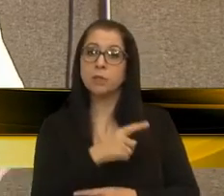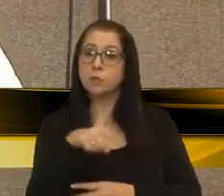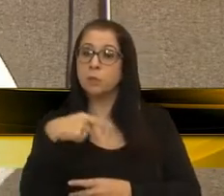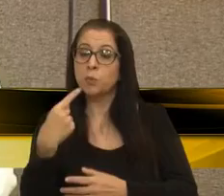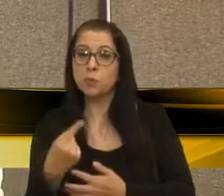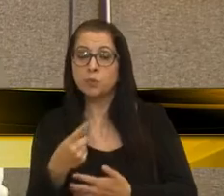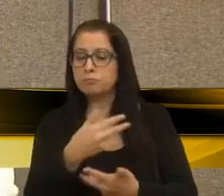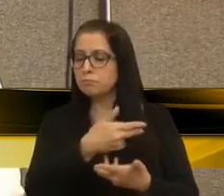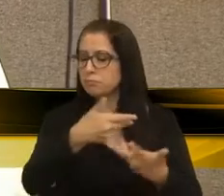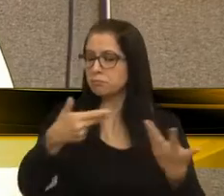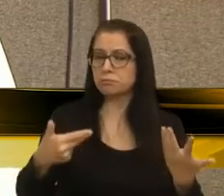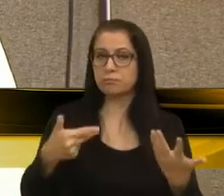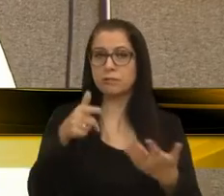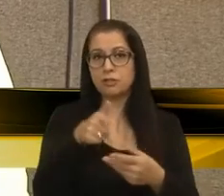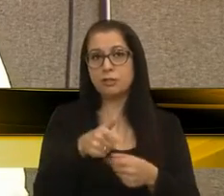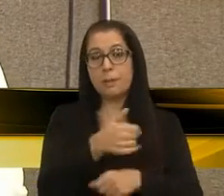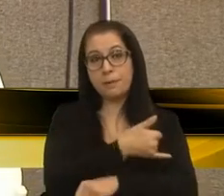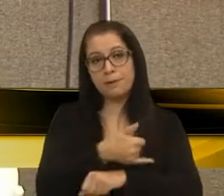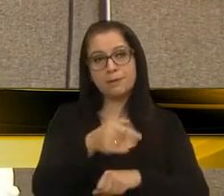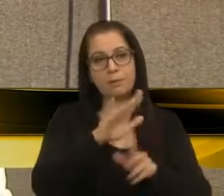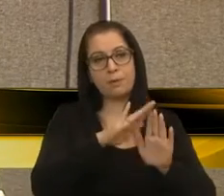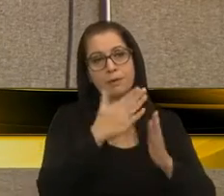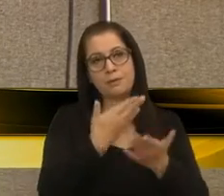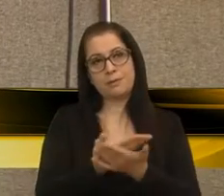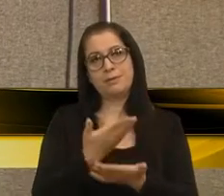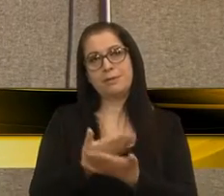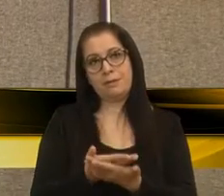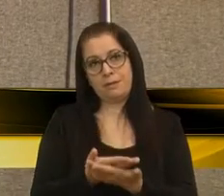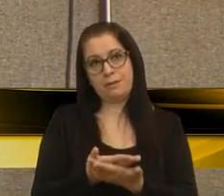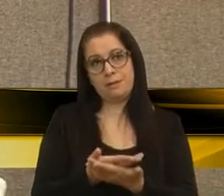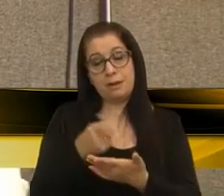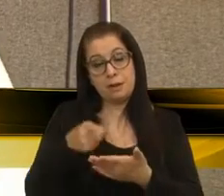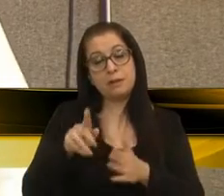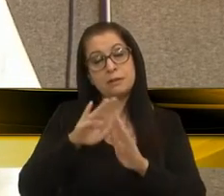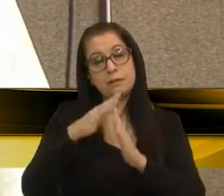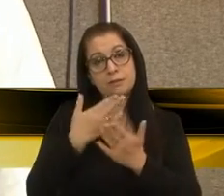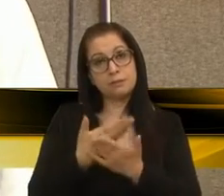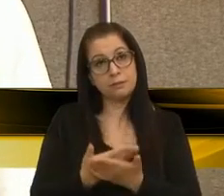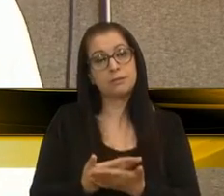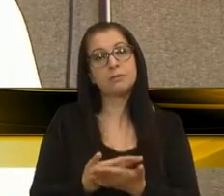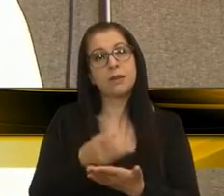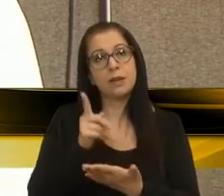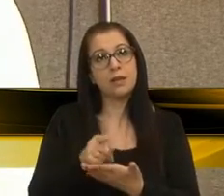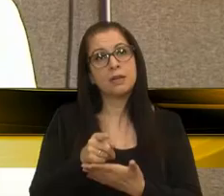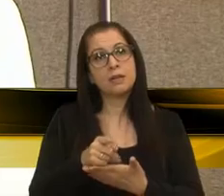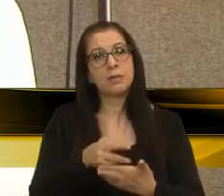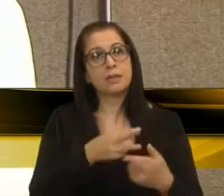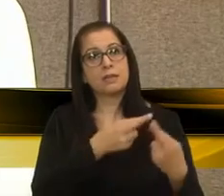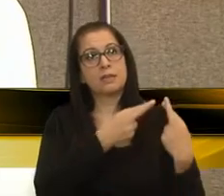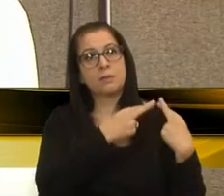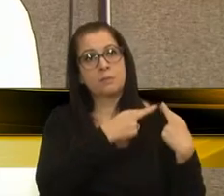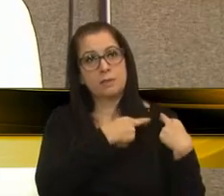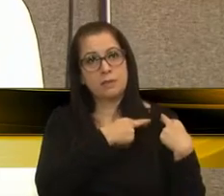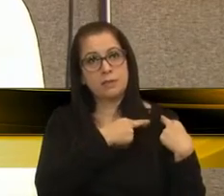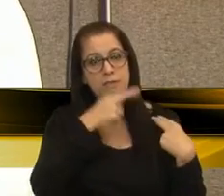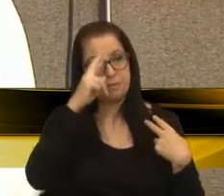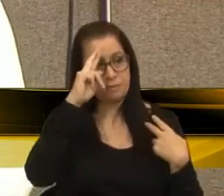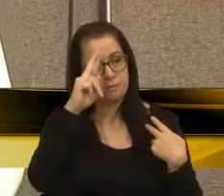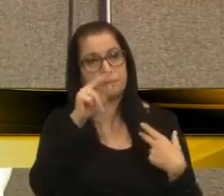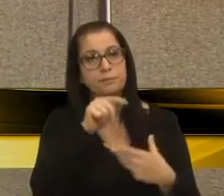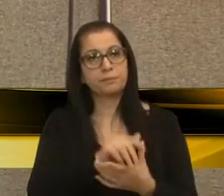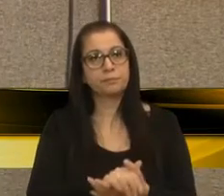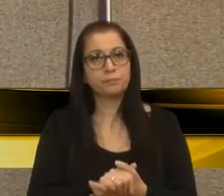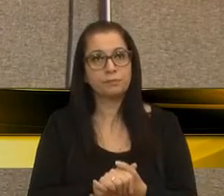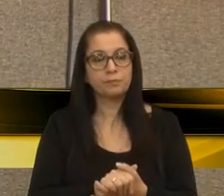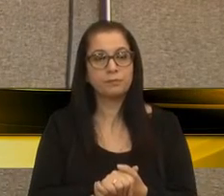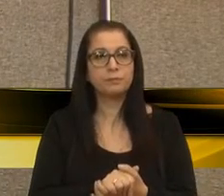e tantos outros que passaram ali. Quero dizer que na escola Melvin Jones ela é uma responsável, diretora. A Melvin Jones é